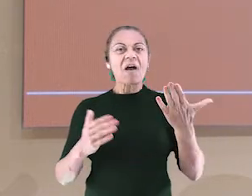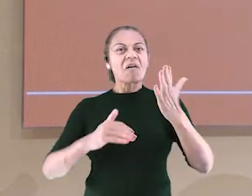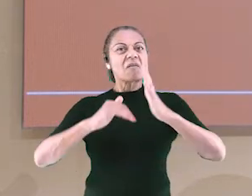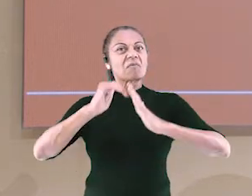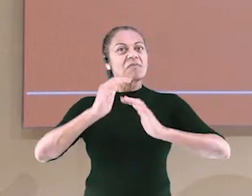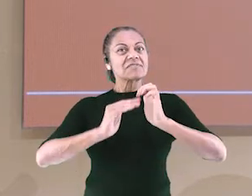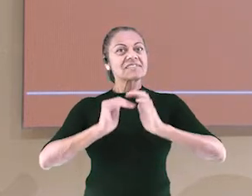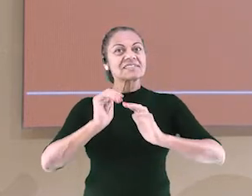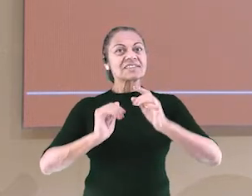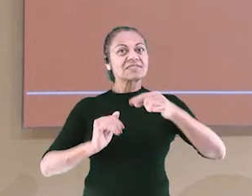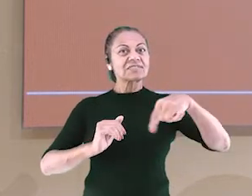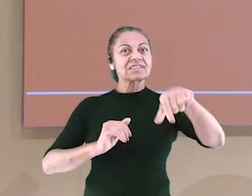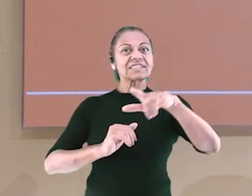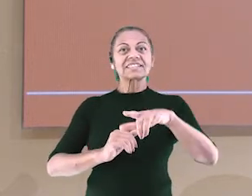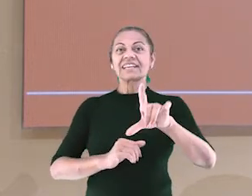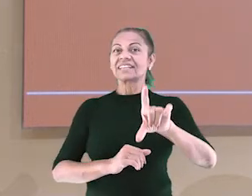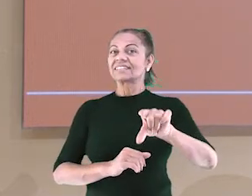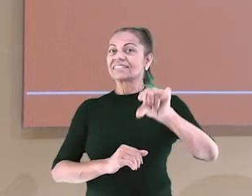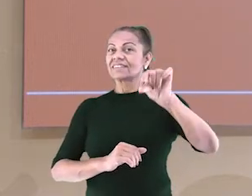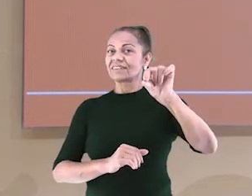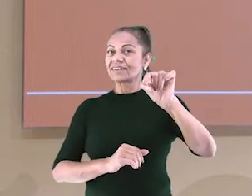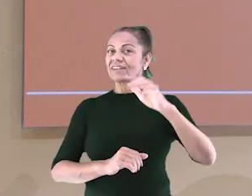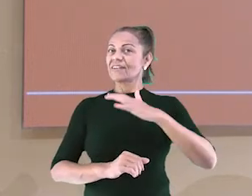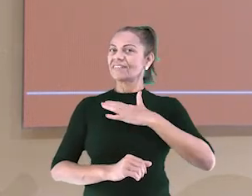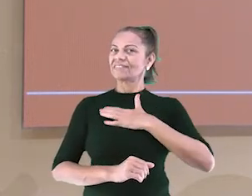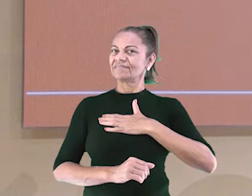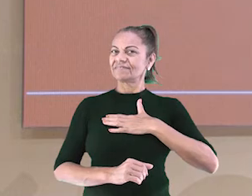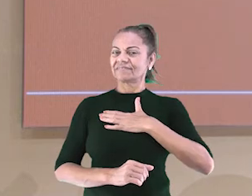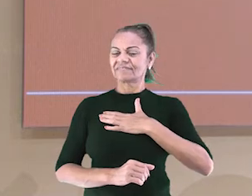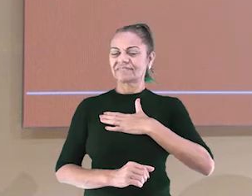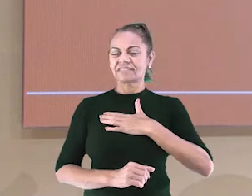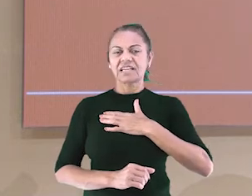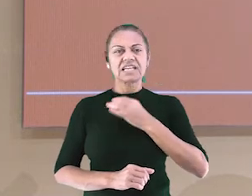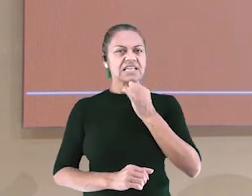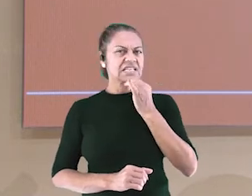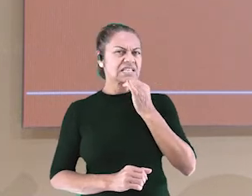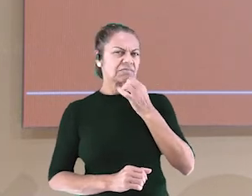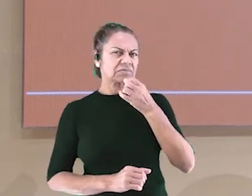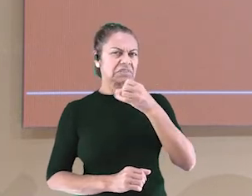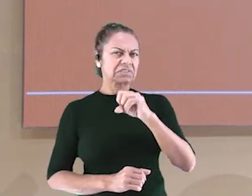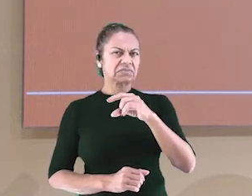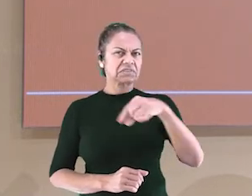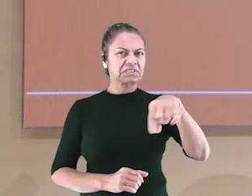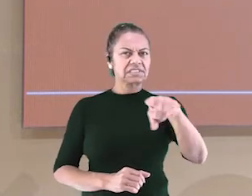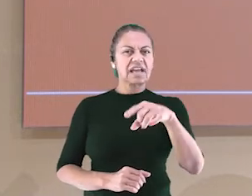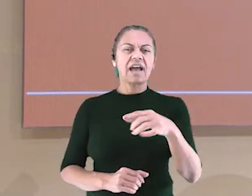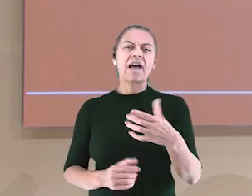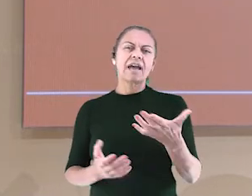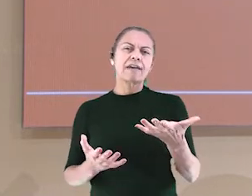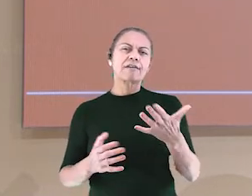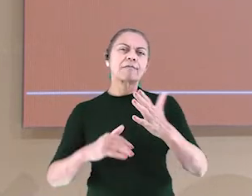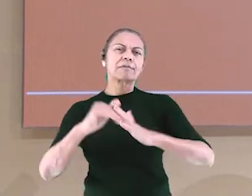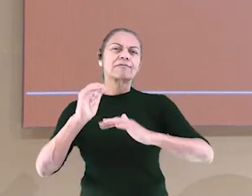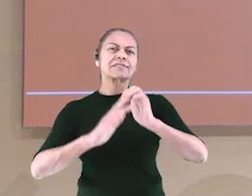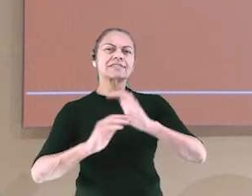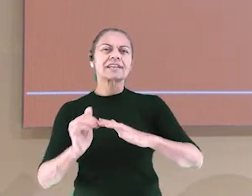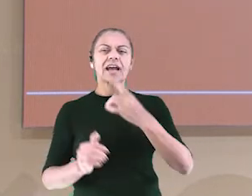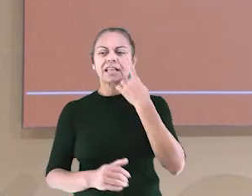dessas profissões você mais gosta? Se fosse para dizer que você se interessa por uma, qual